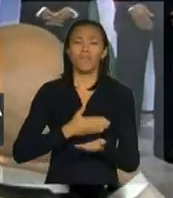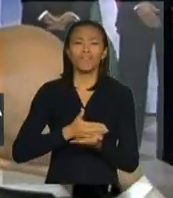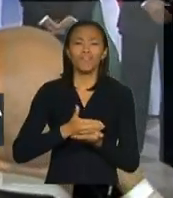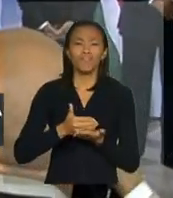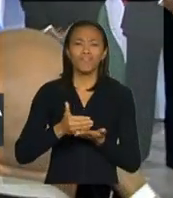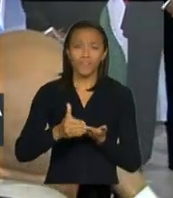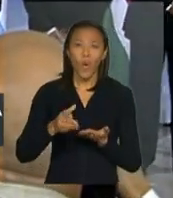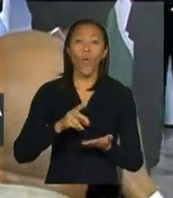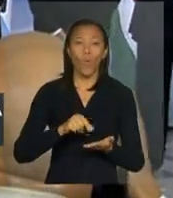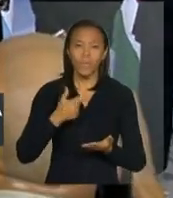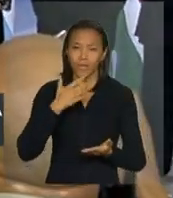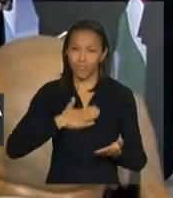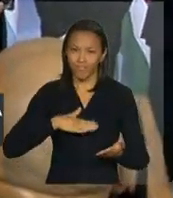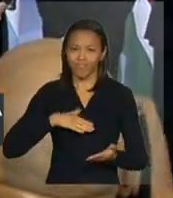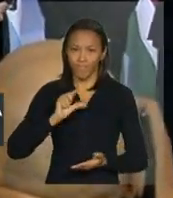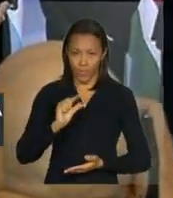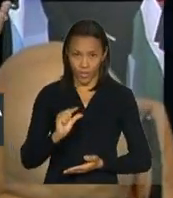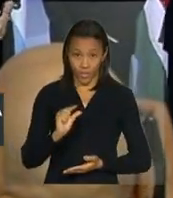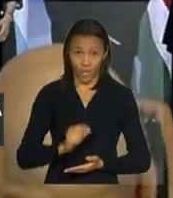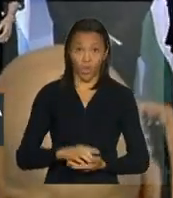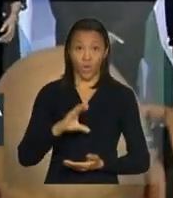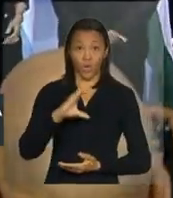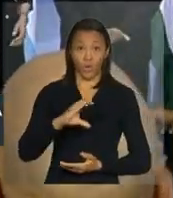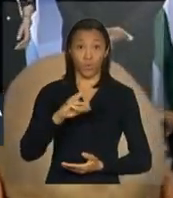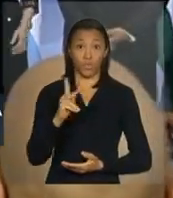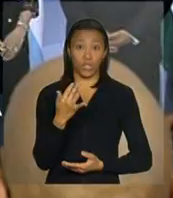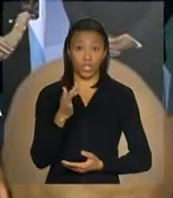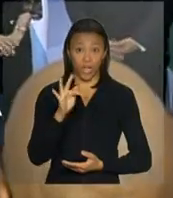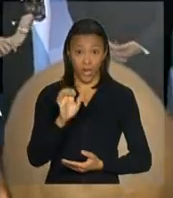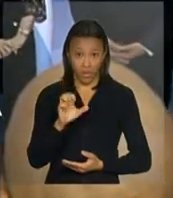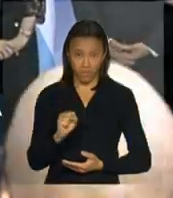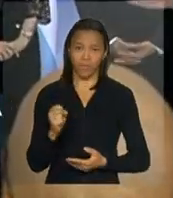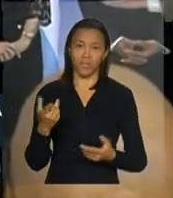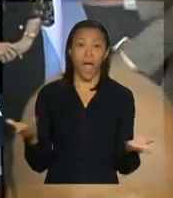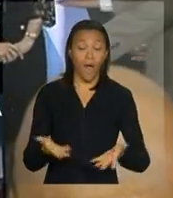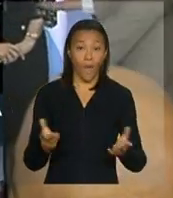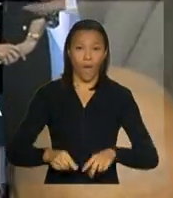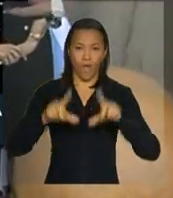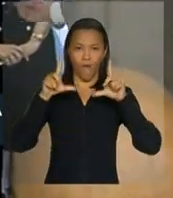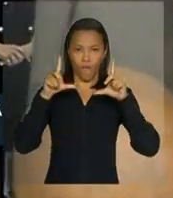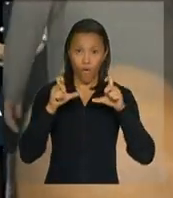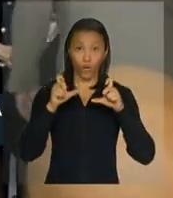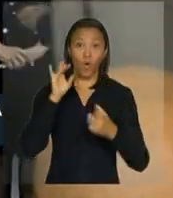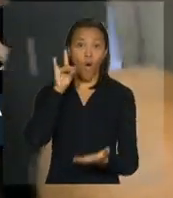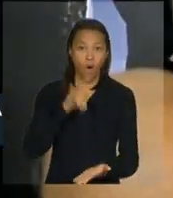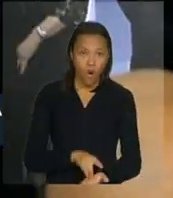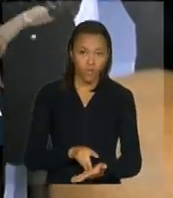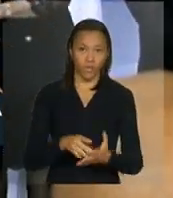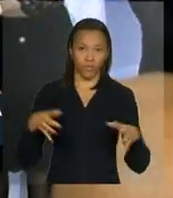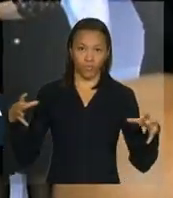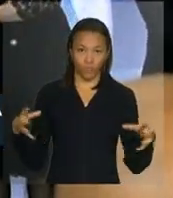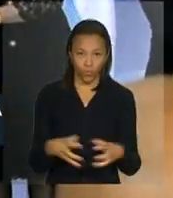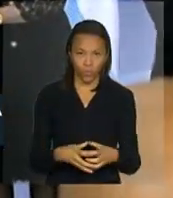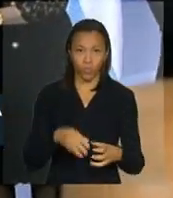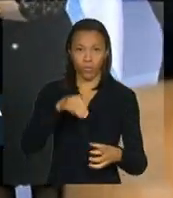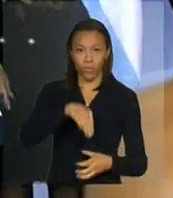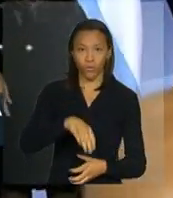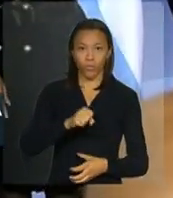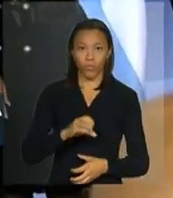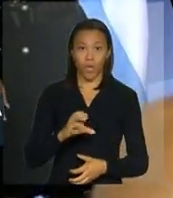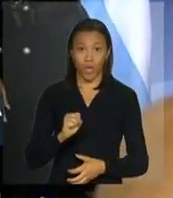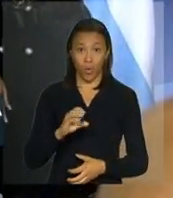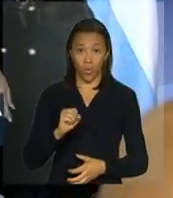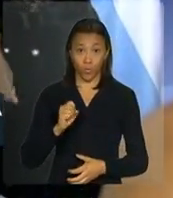de Cúpula do Mercosul os chefes de estado posam para a foto oficial da Cúpula participam do